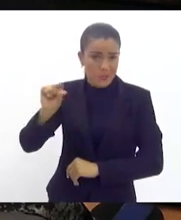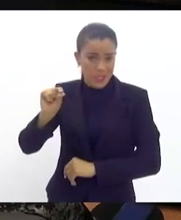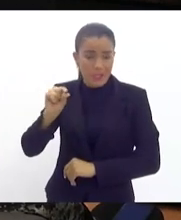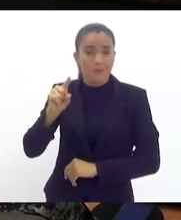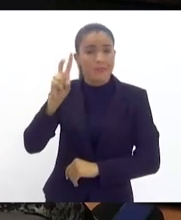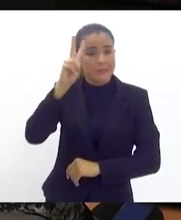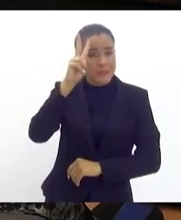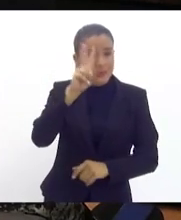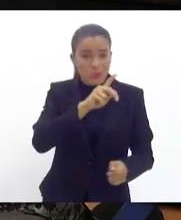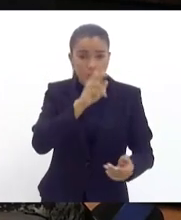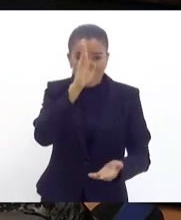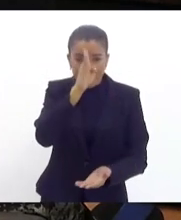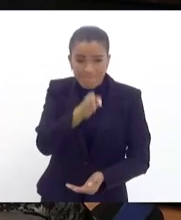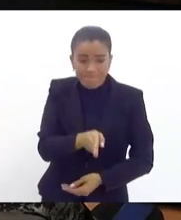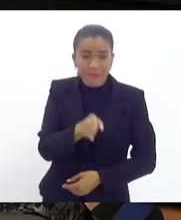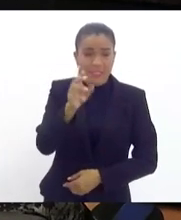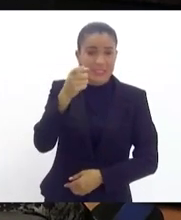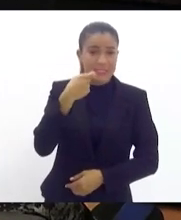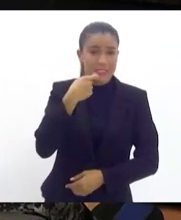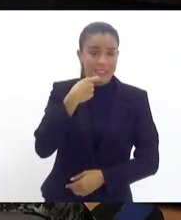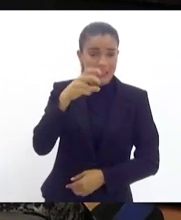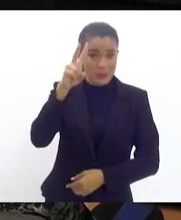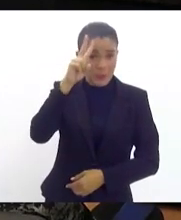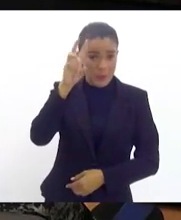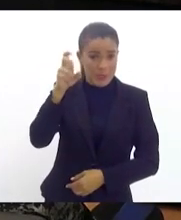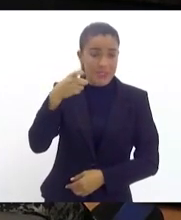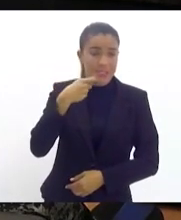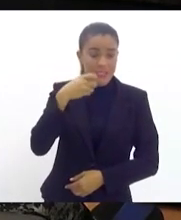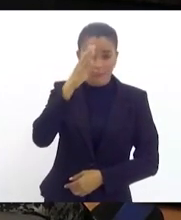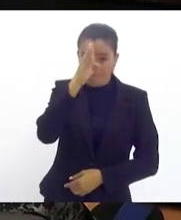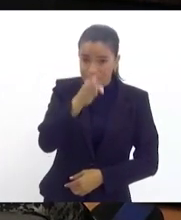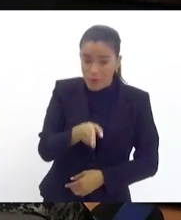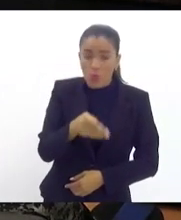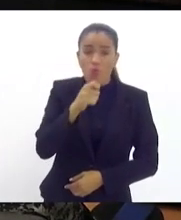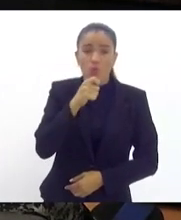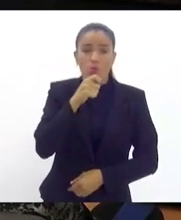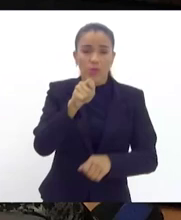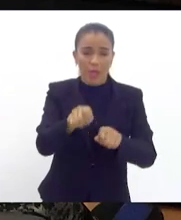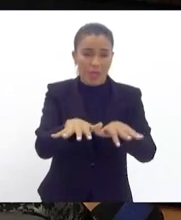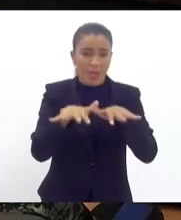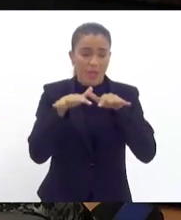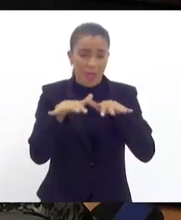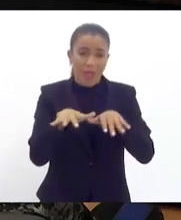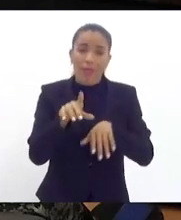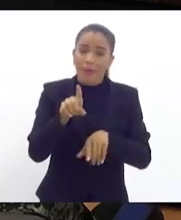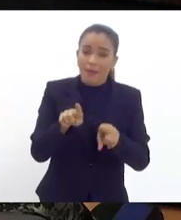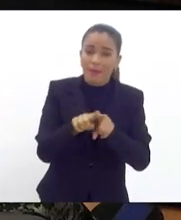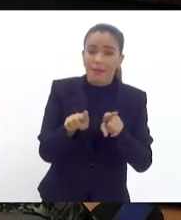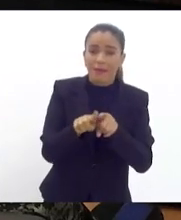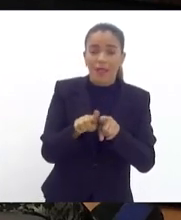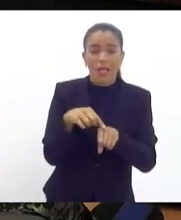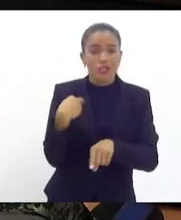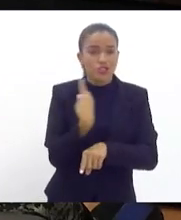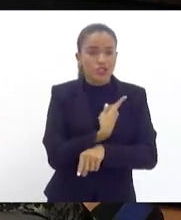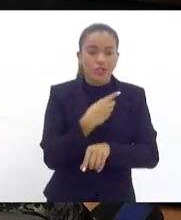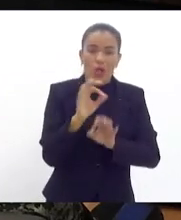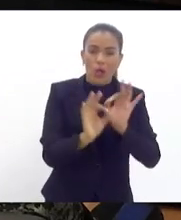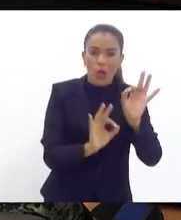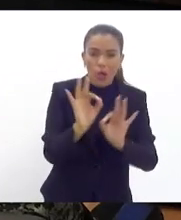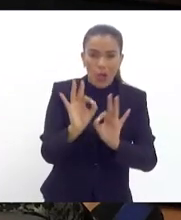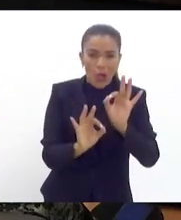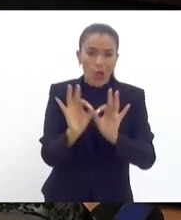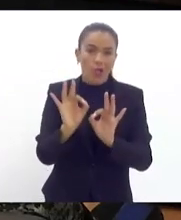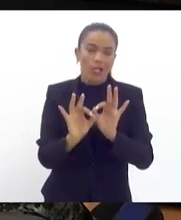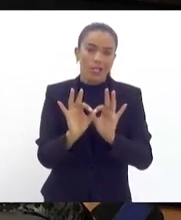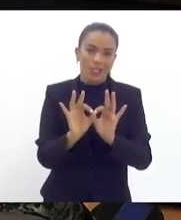segundas-feiras e sextas que são as datas que a gente não tem Plenário é também que a gente organiza o nosso